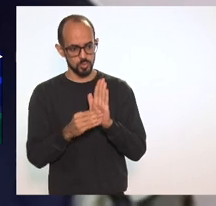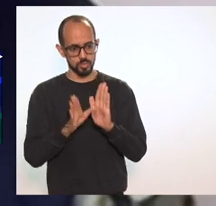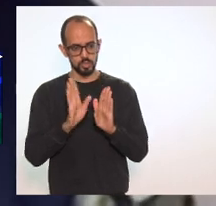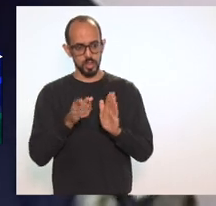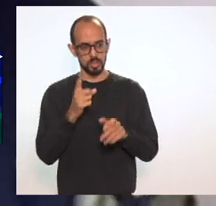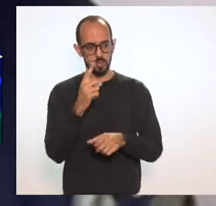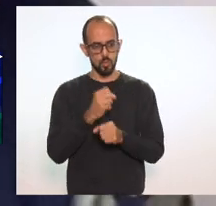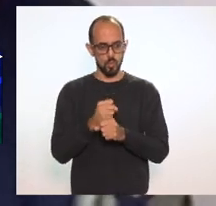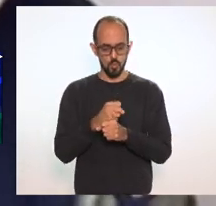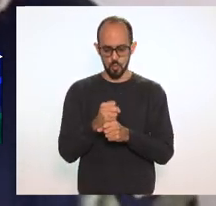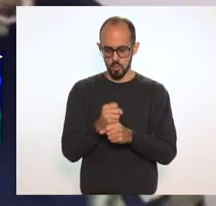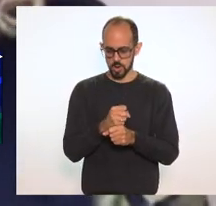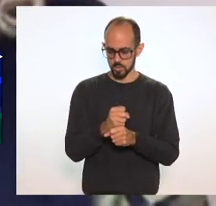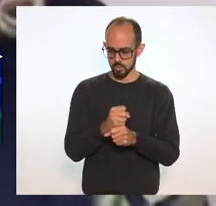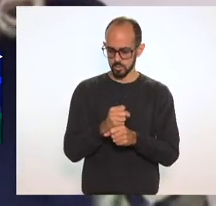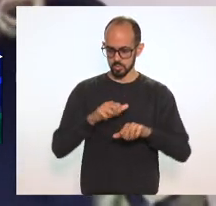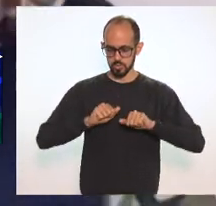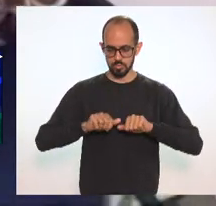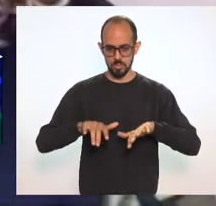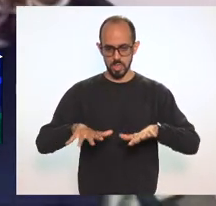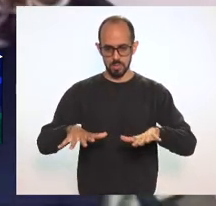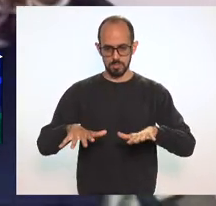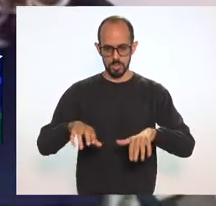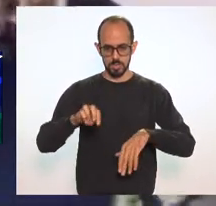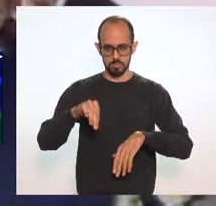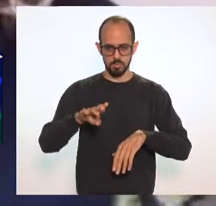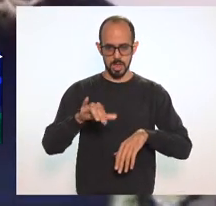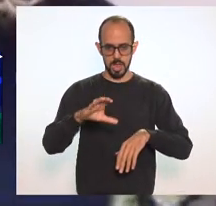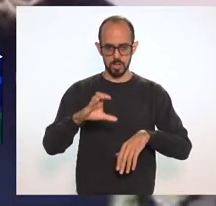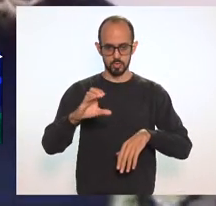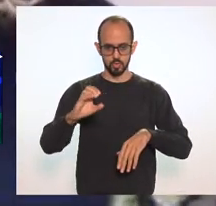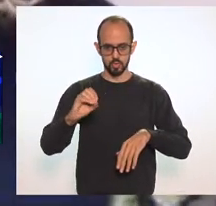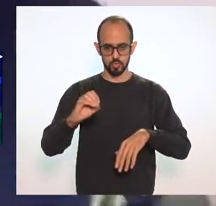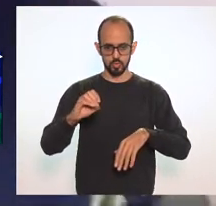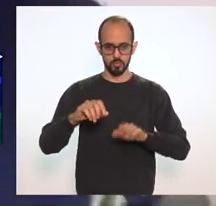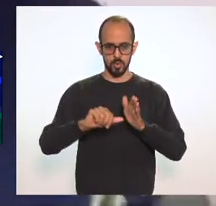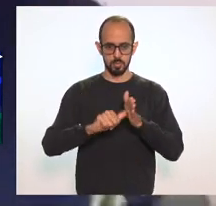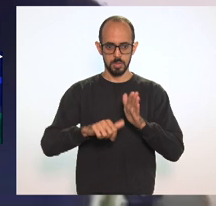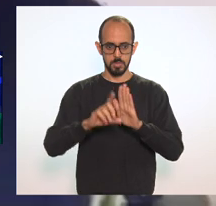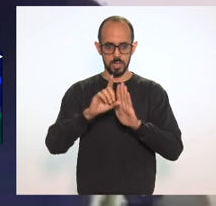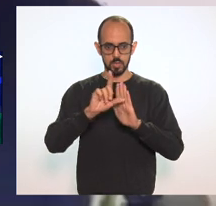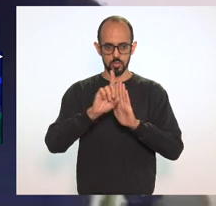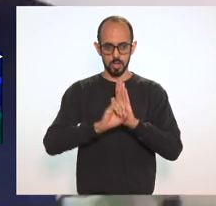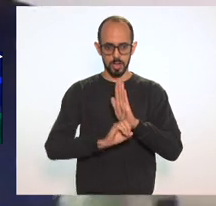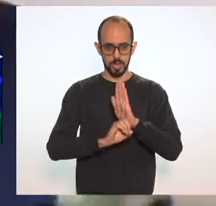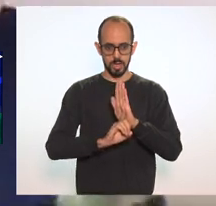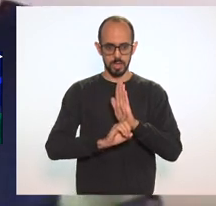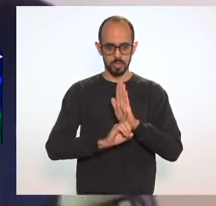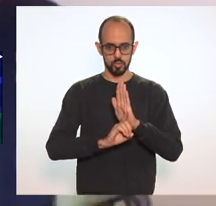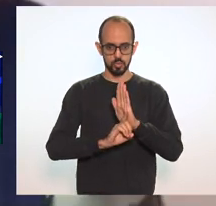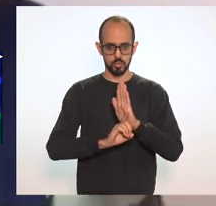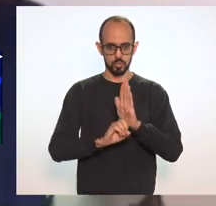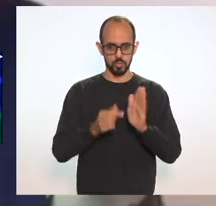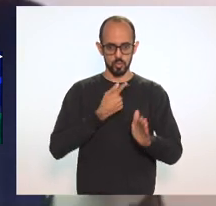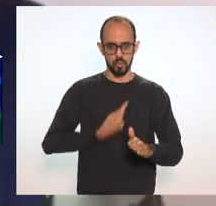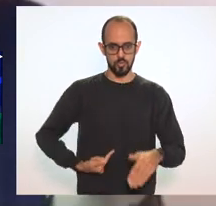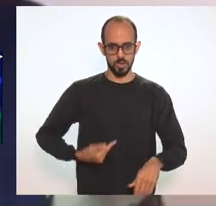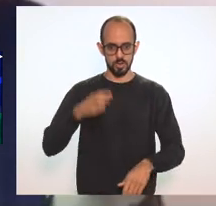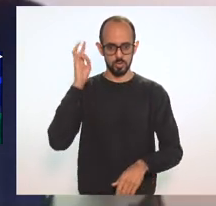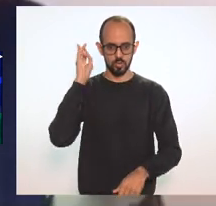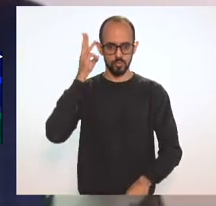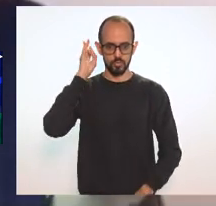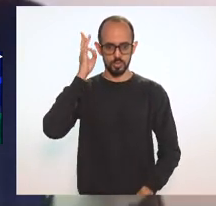estamos em pandemia esse mesmo mês de março foi o mês no primeiro decreto do governador Wilson Vi